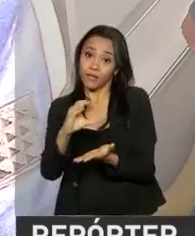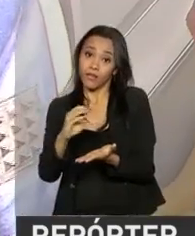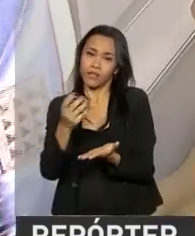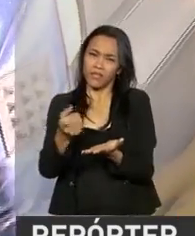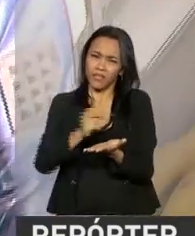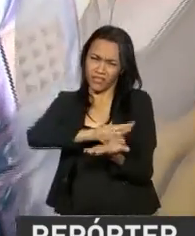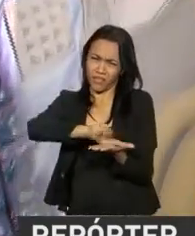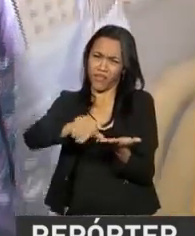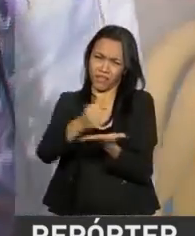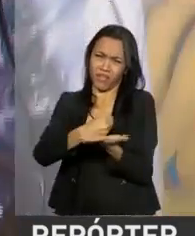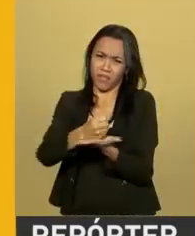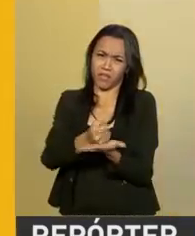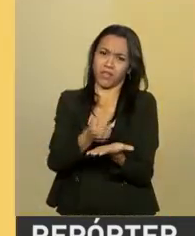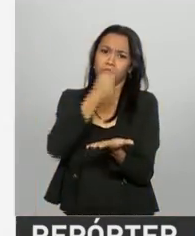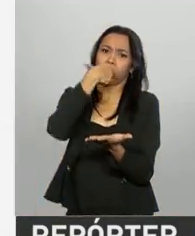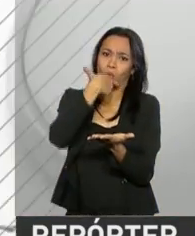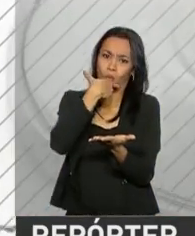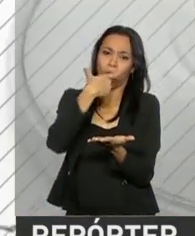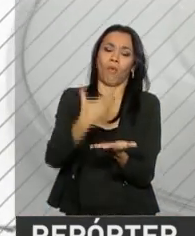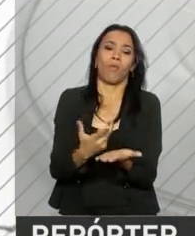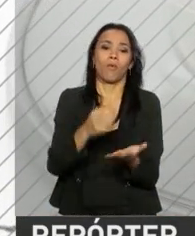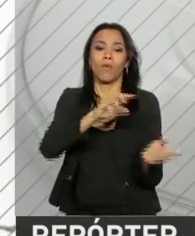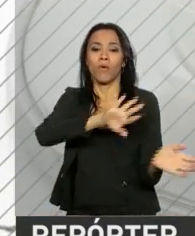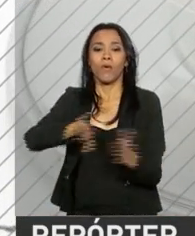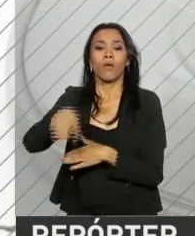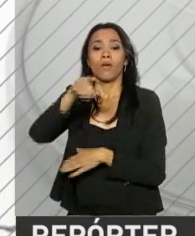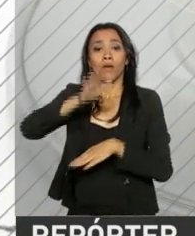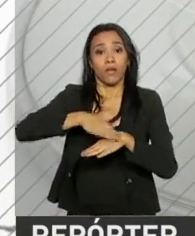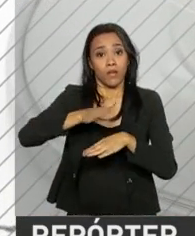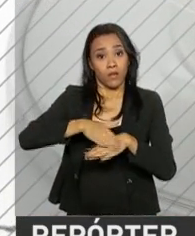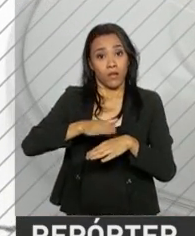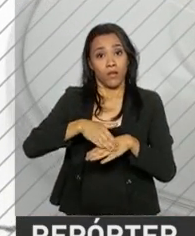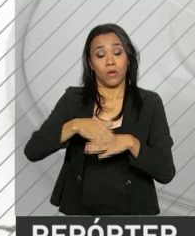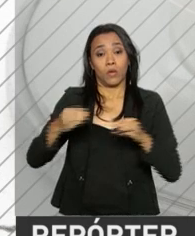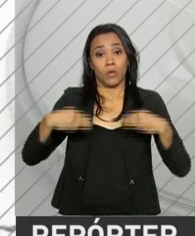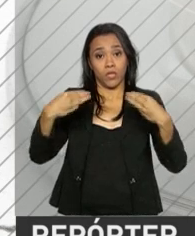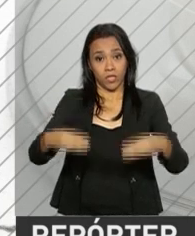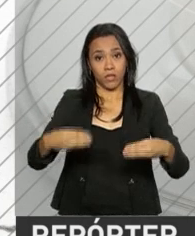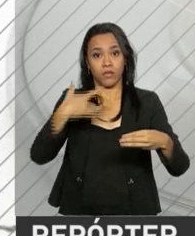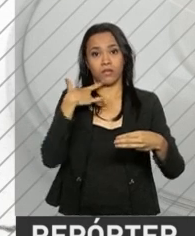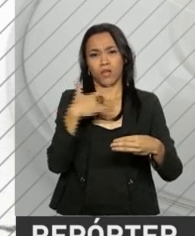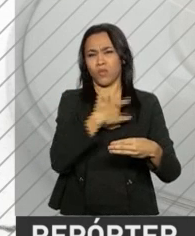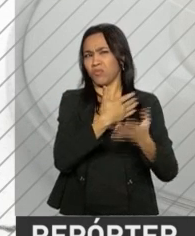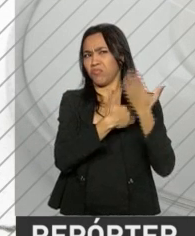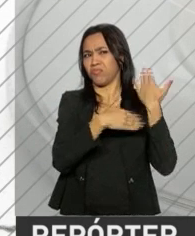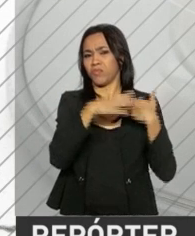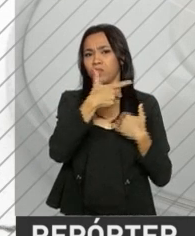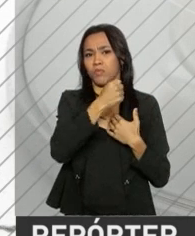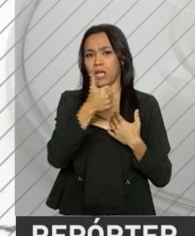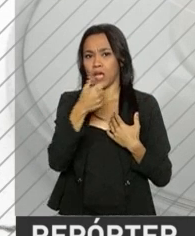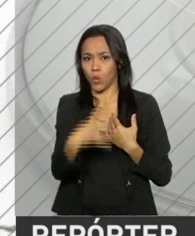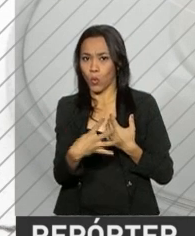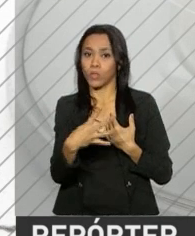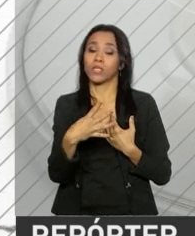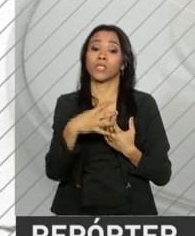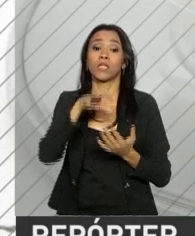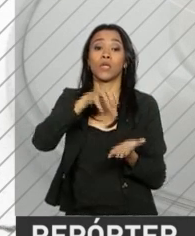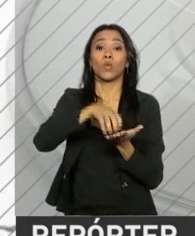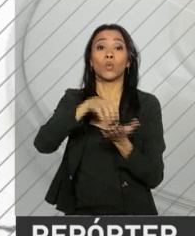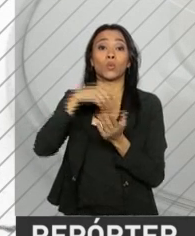não só de medicações que a gente tem segundo o ministério da saúde desde 2014 as unidades do samu